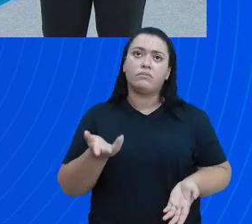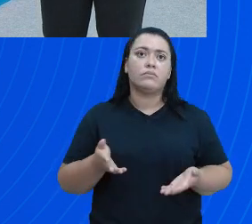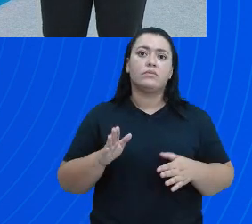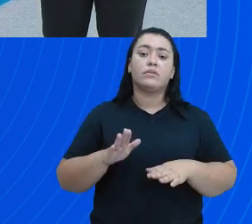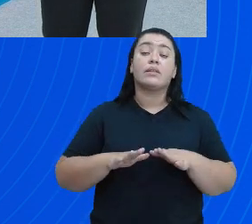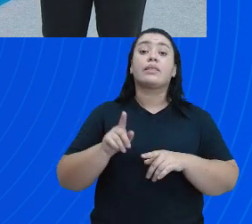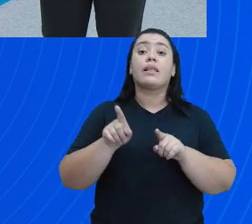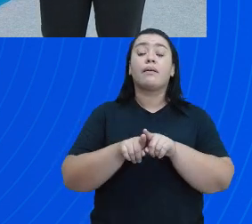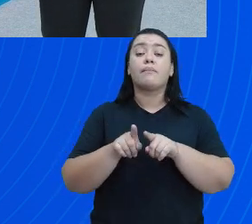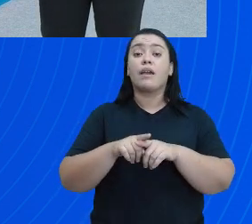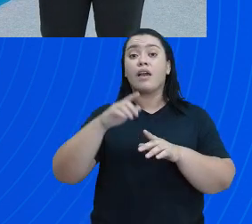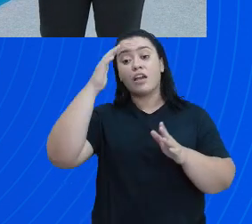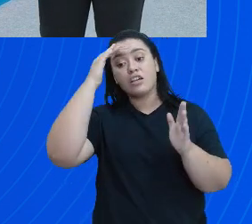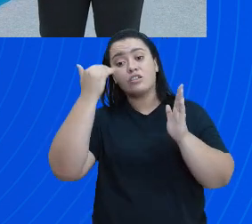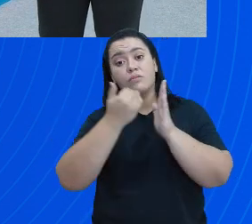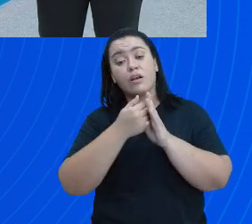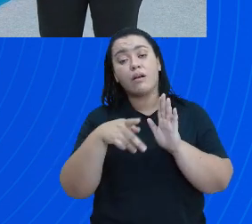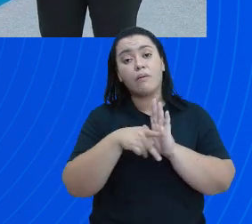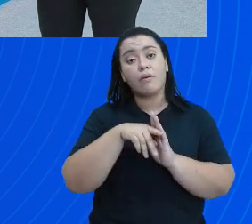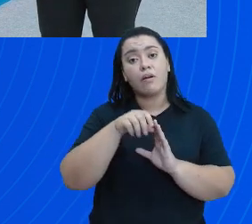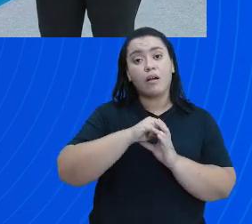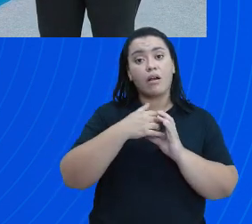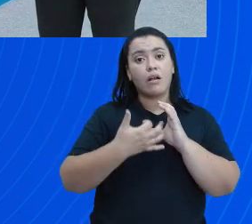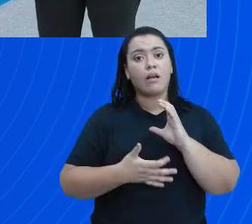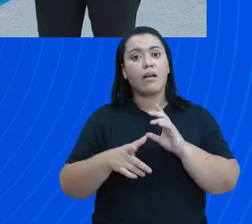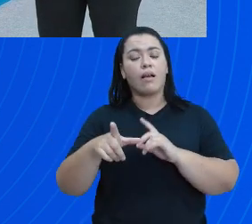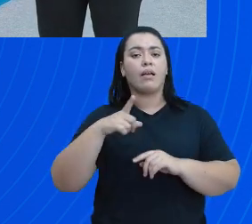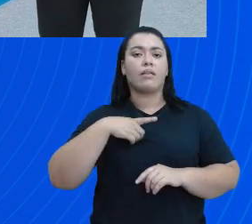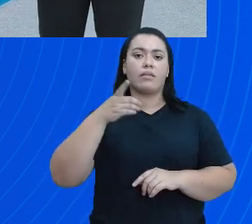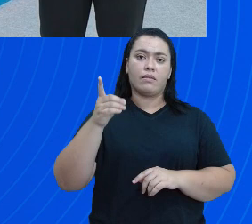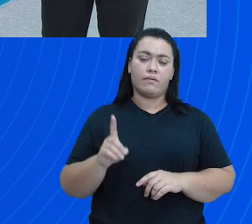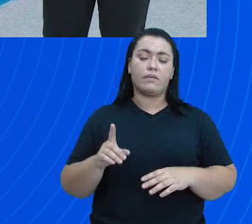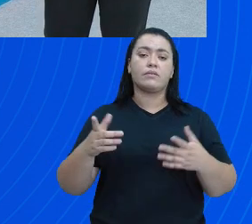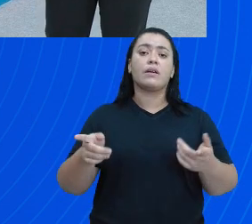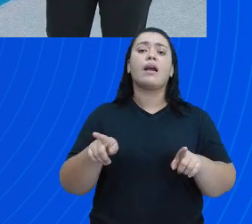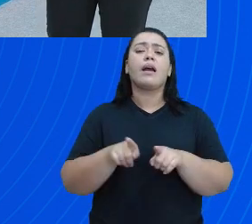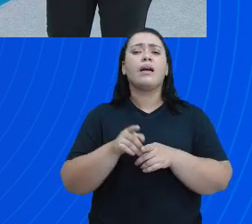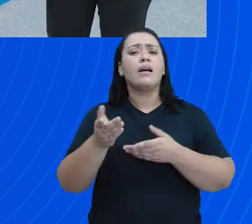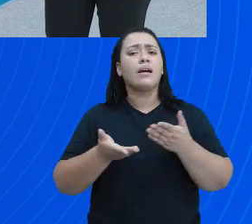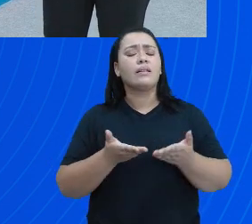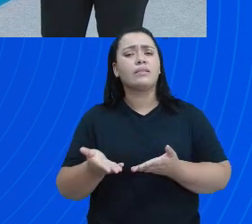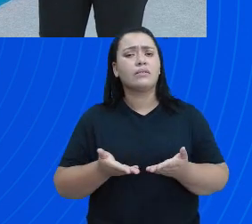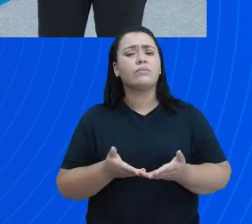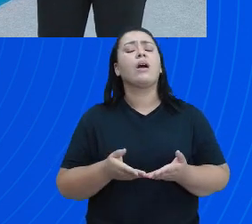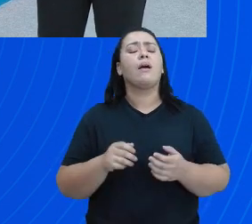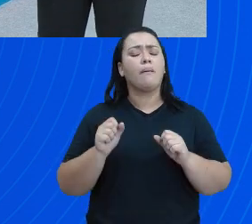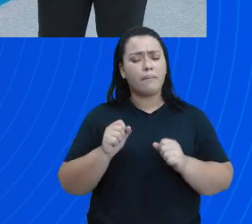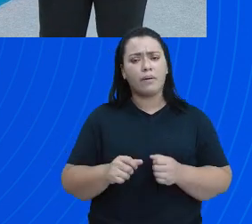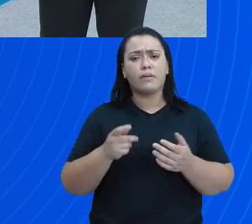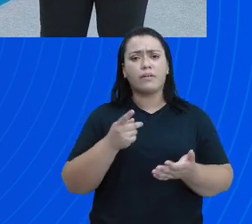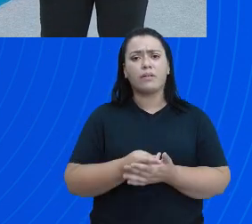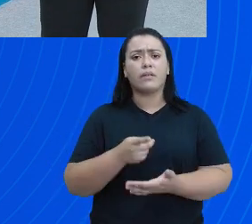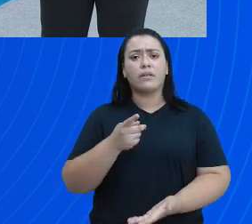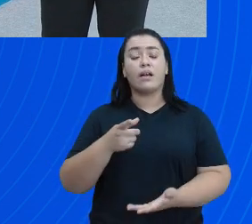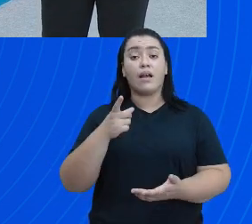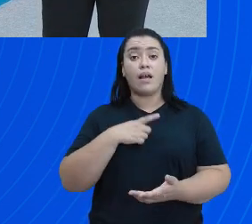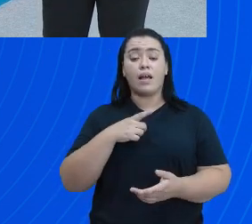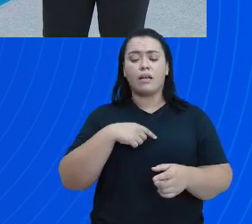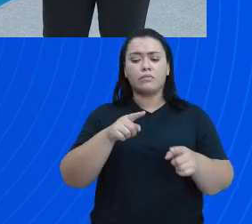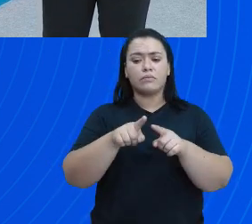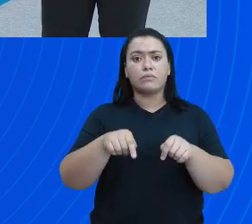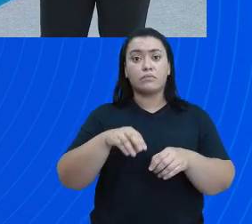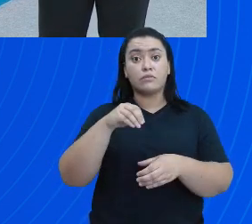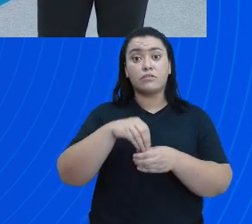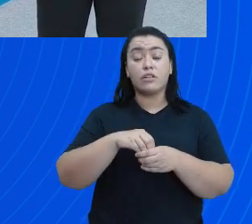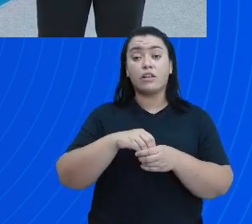e respeitando as características de cada um. Mas esse atendimento ele também pode acontecer em ambientes